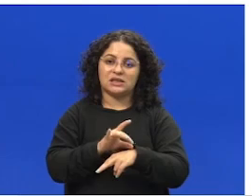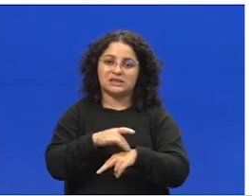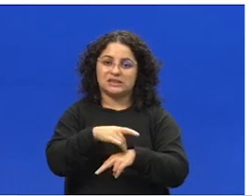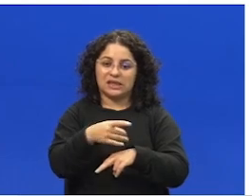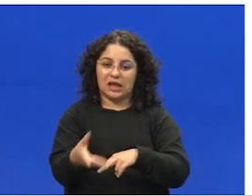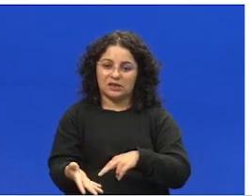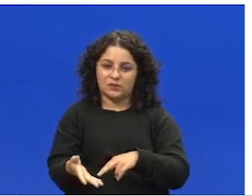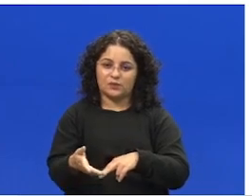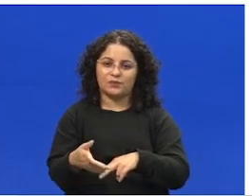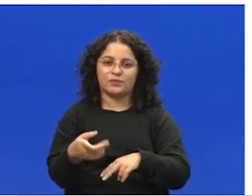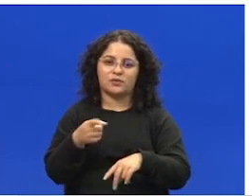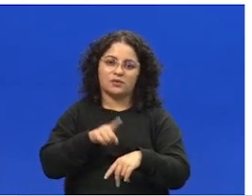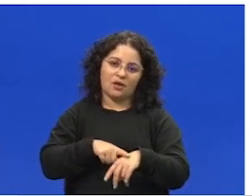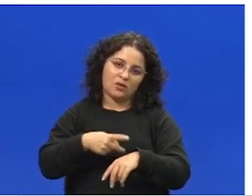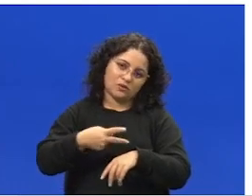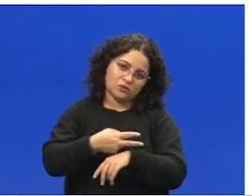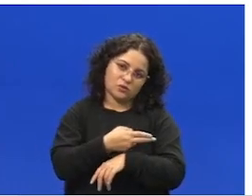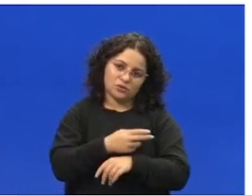procedimento cirúrgico.